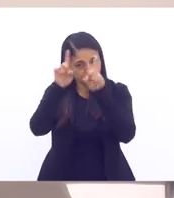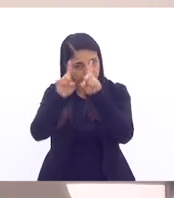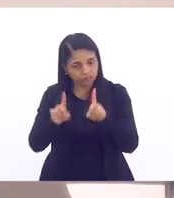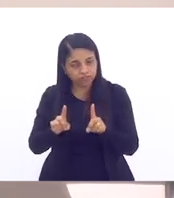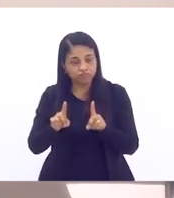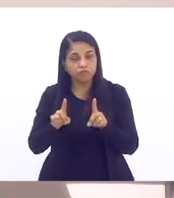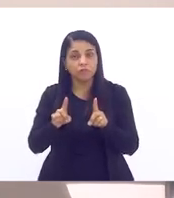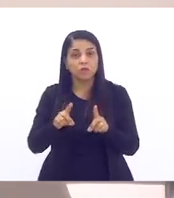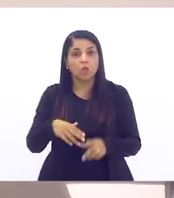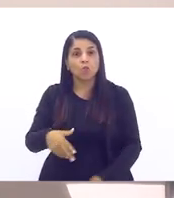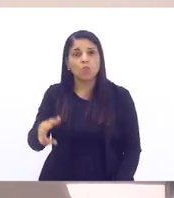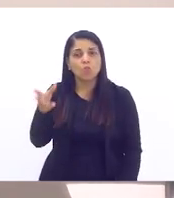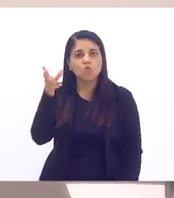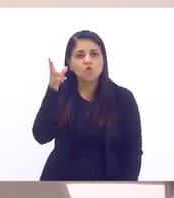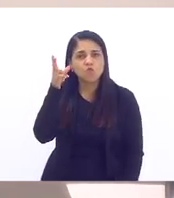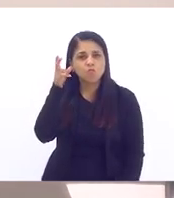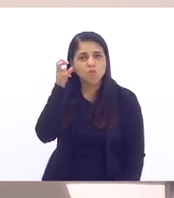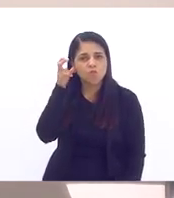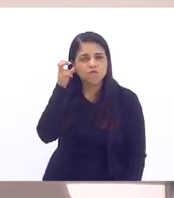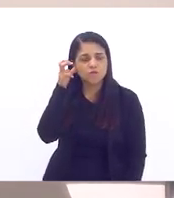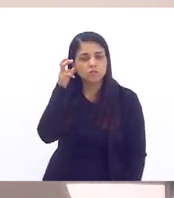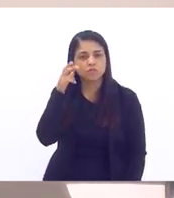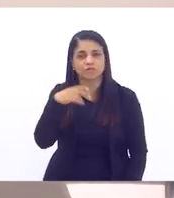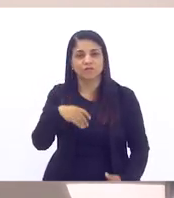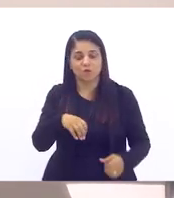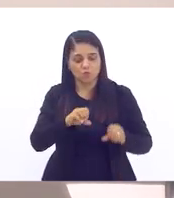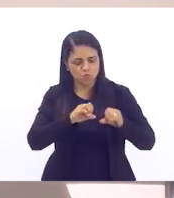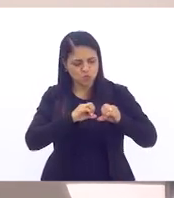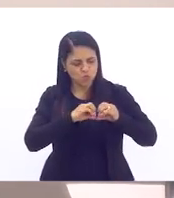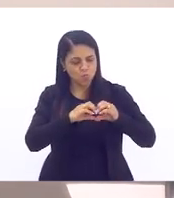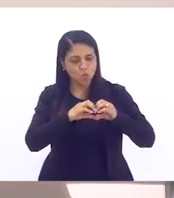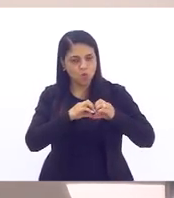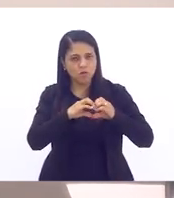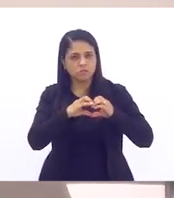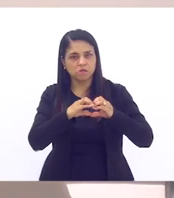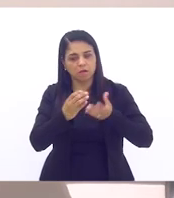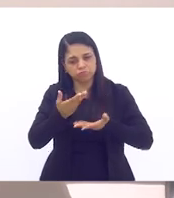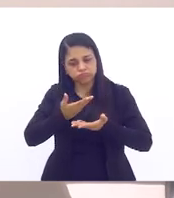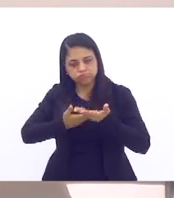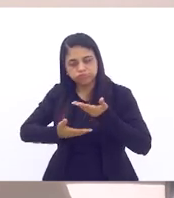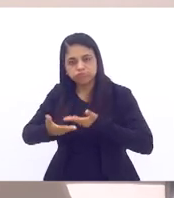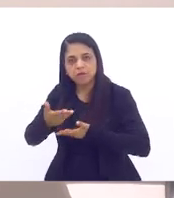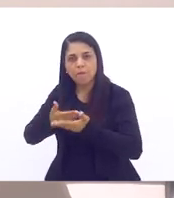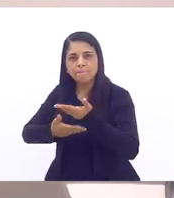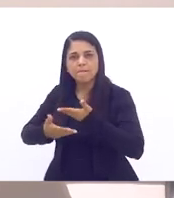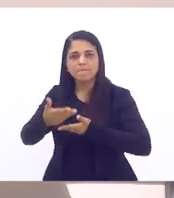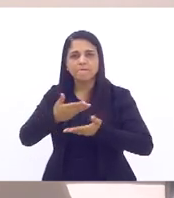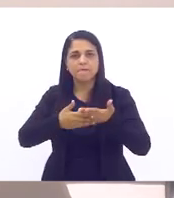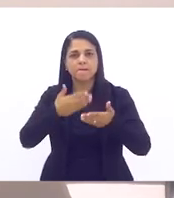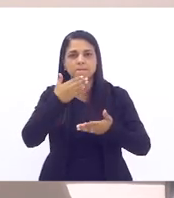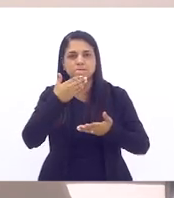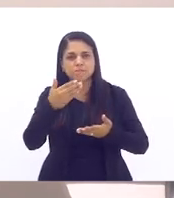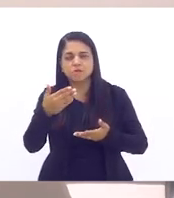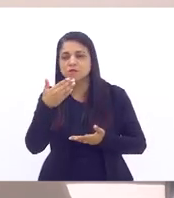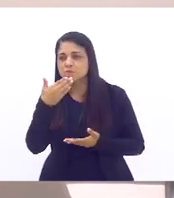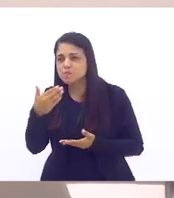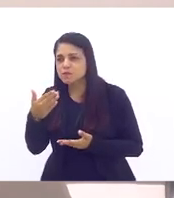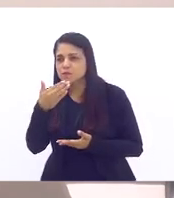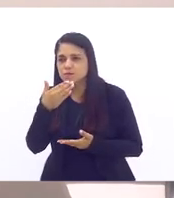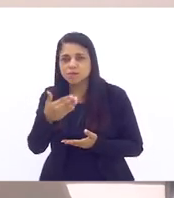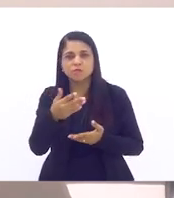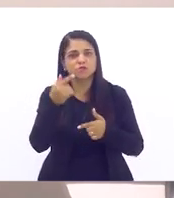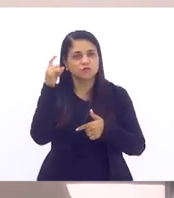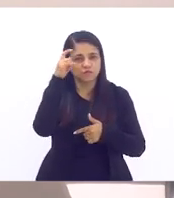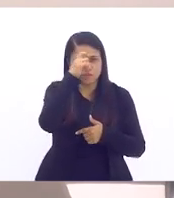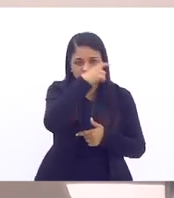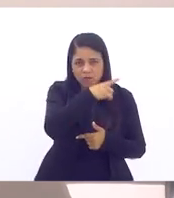um ouvido um coração que bate junto com as solicitações com as dificuldades